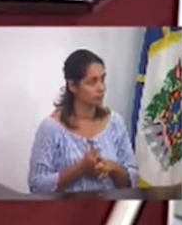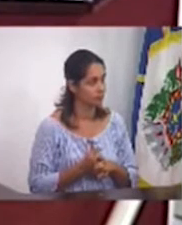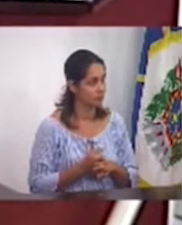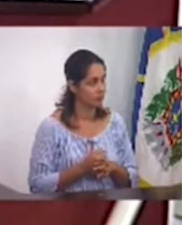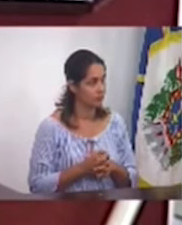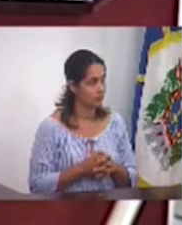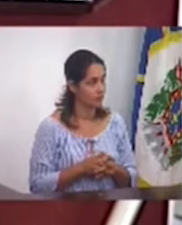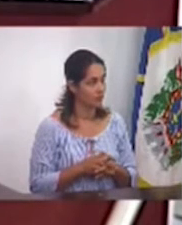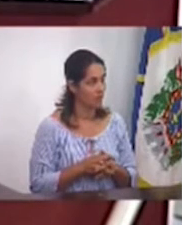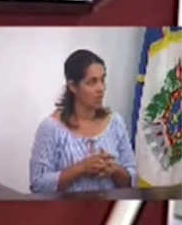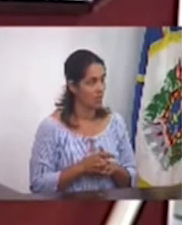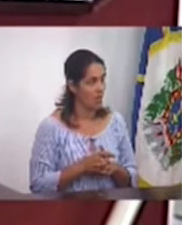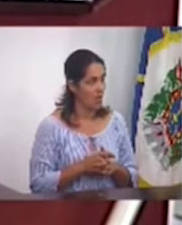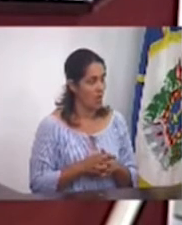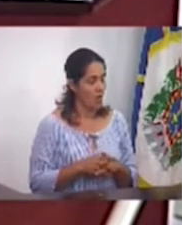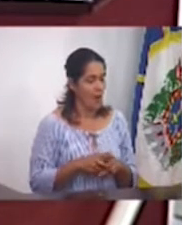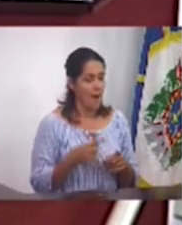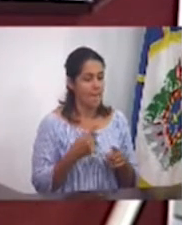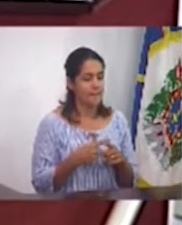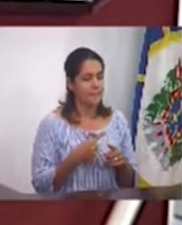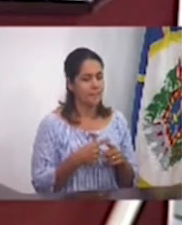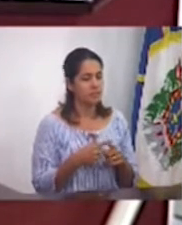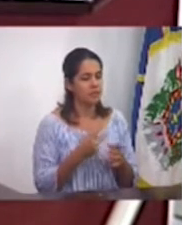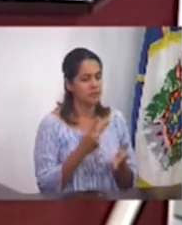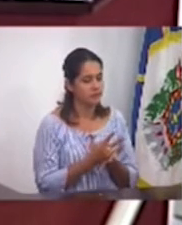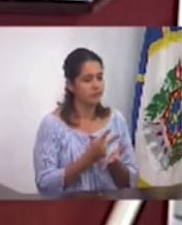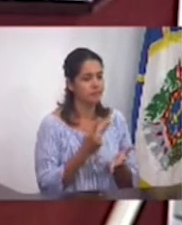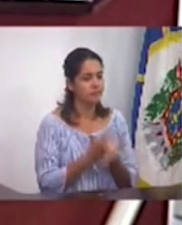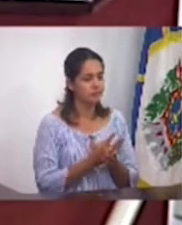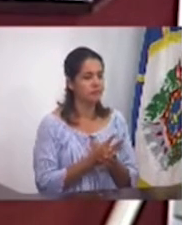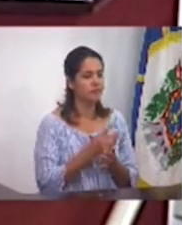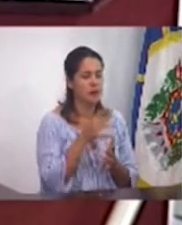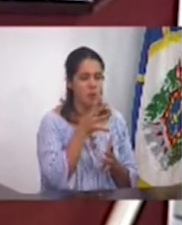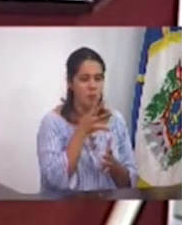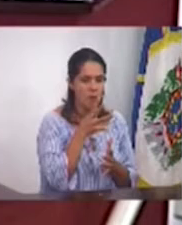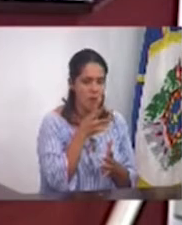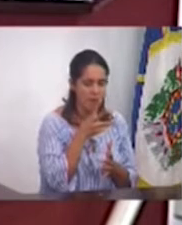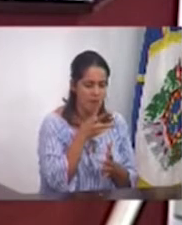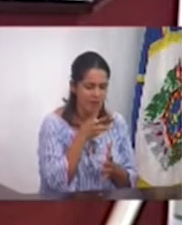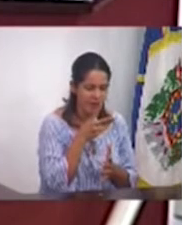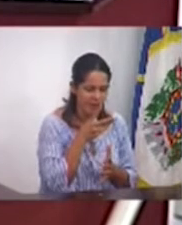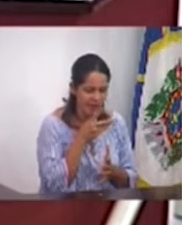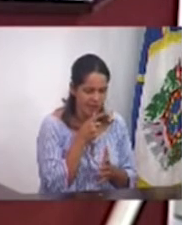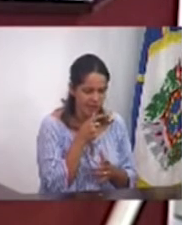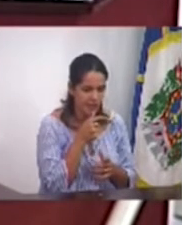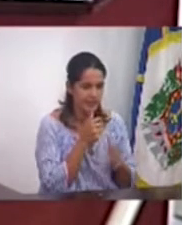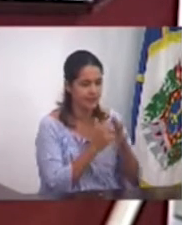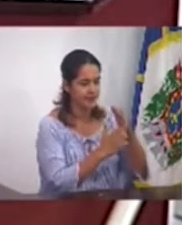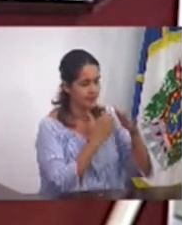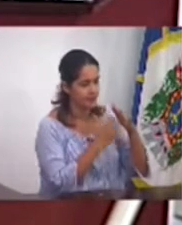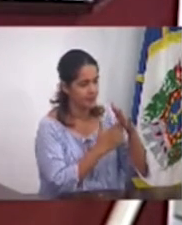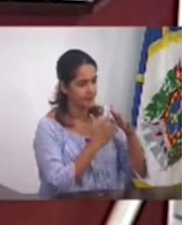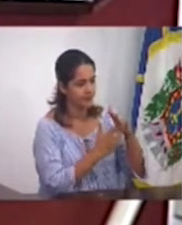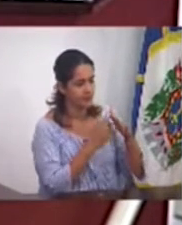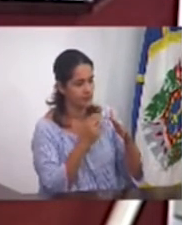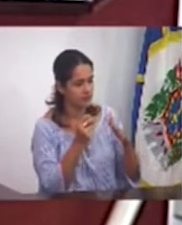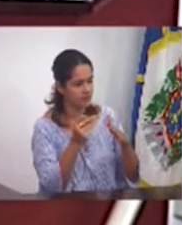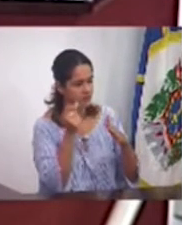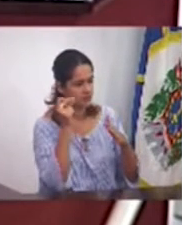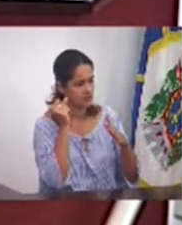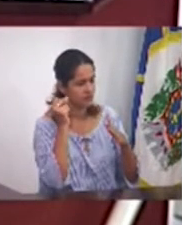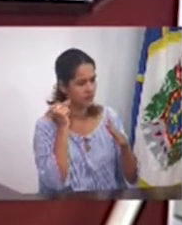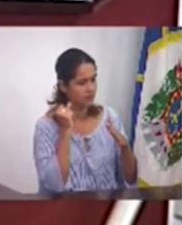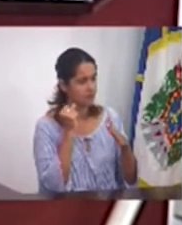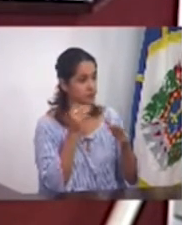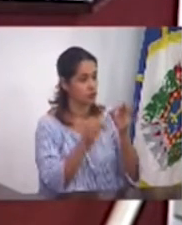começamos a trabalhar não é para desanimar não pode para ser feito eu me lembro que naquela época a empresa foi barrada pela justiça para